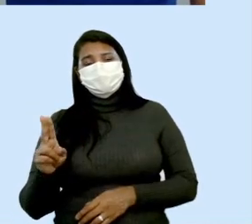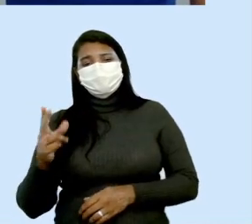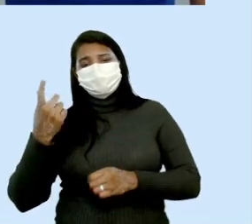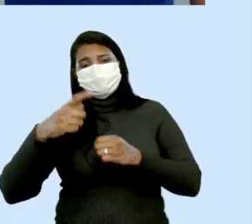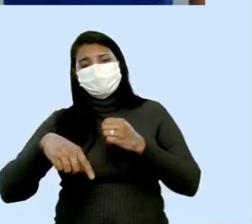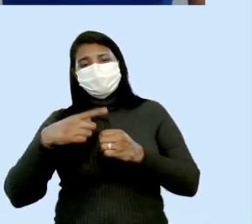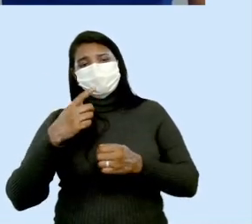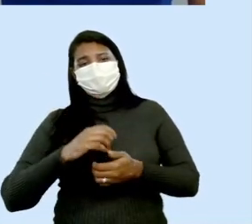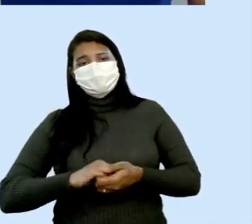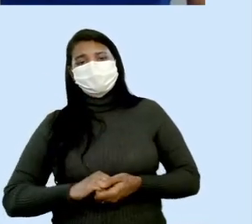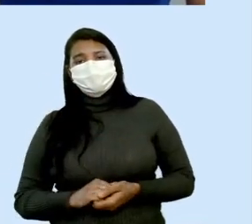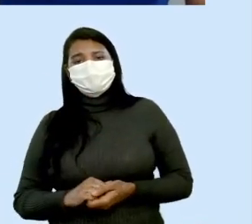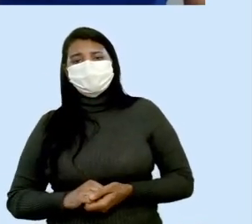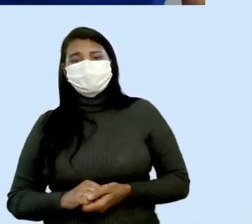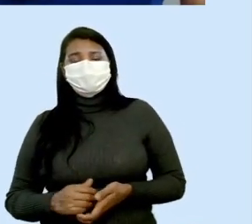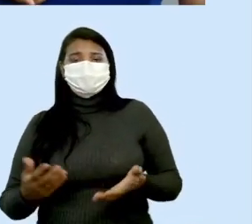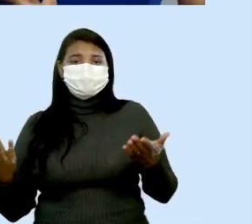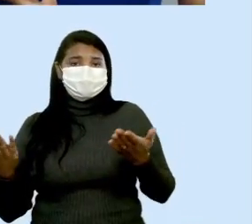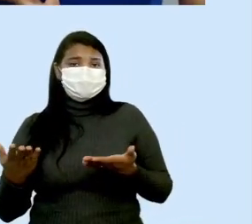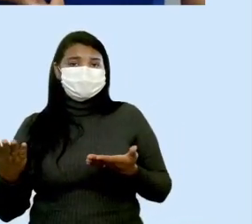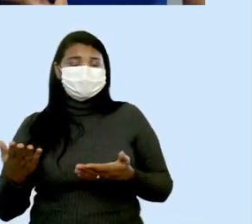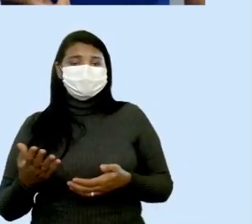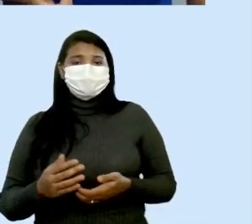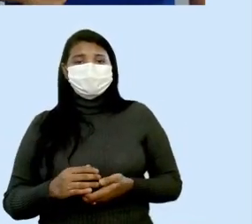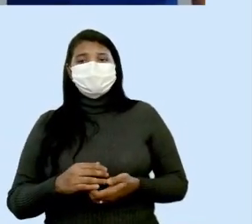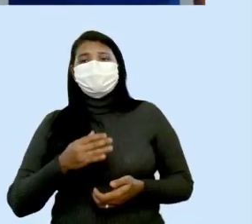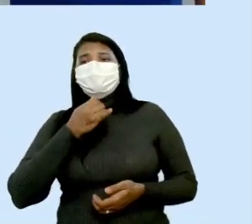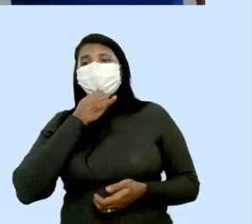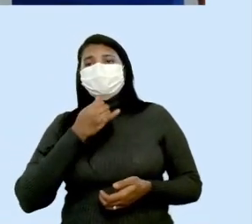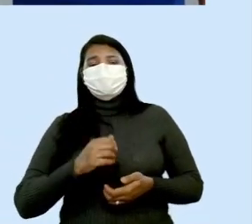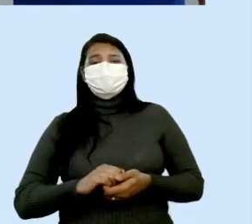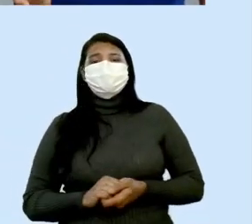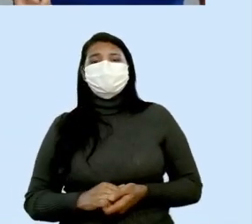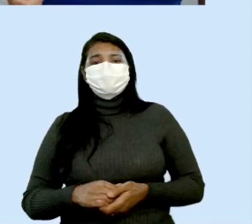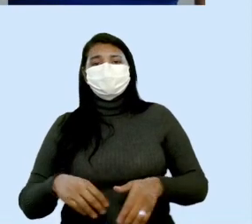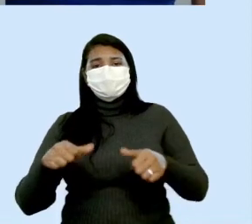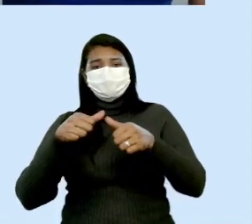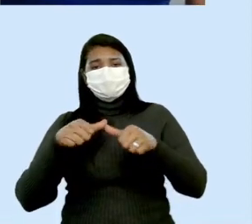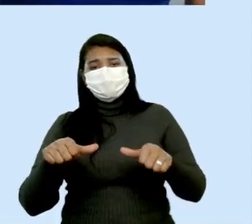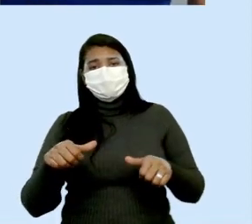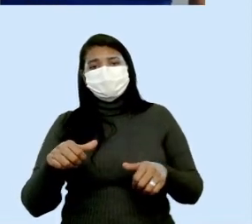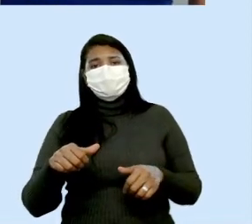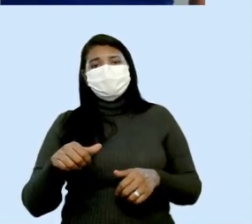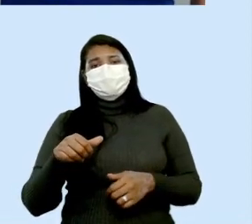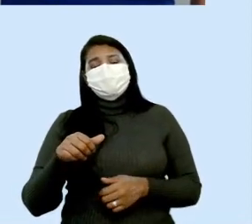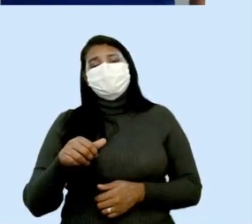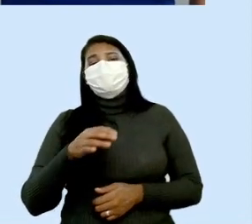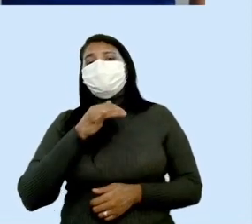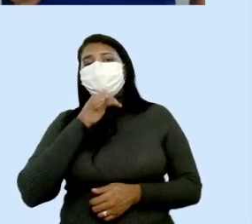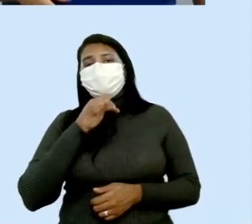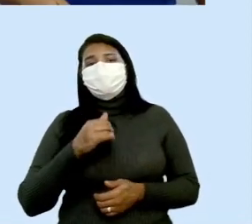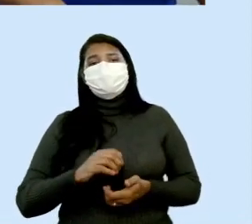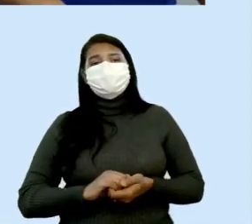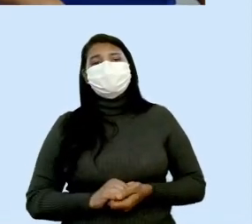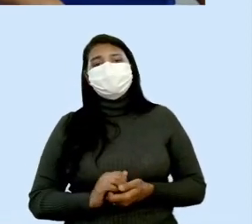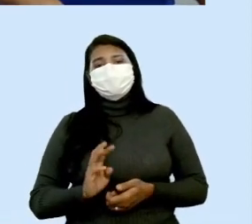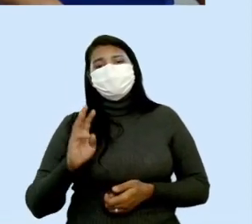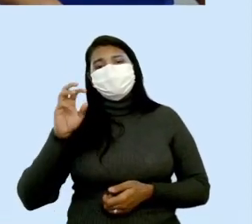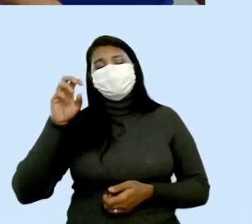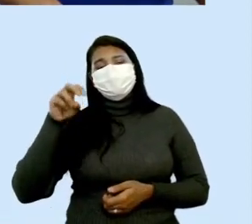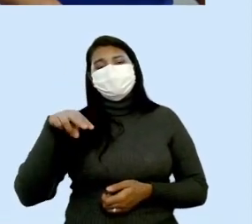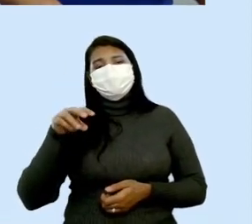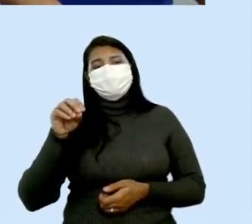certo? Já na forma negativa, ele vai ficar won't. Will not e close won't.